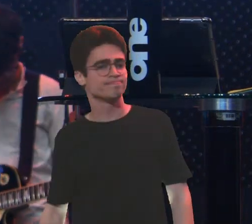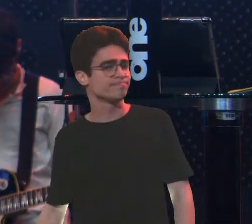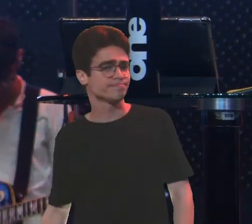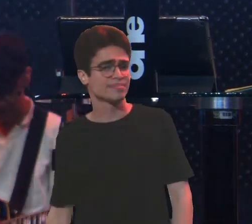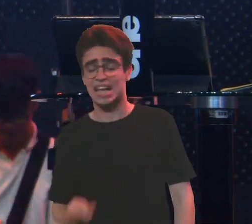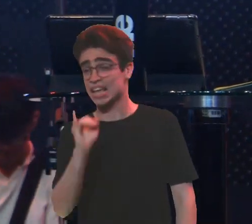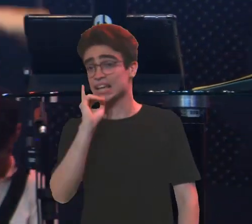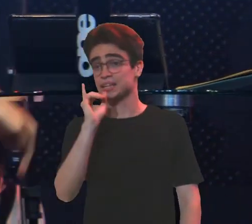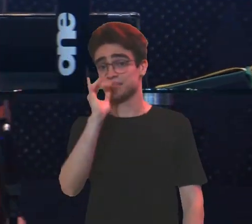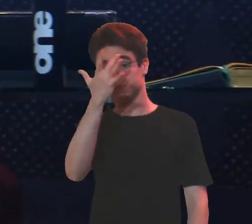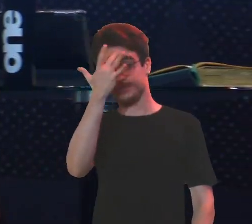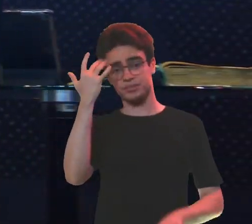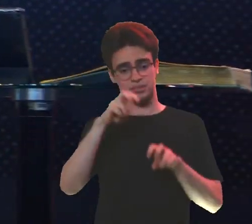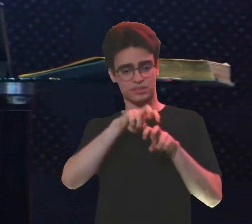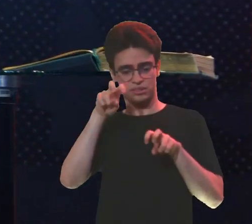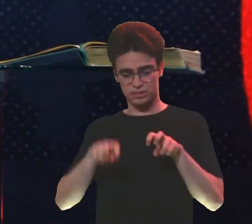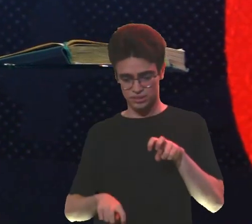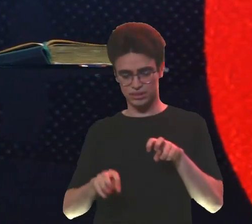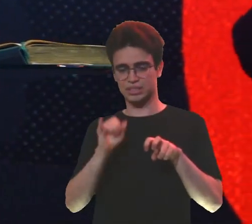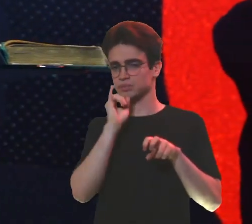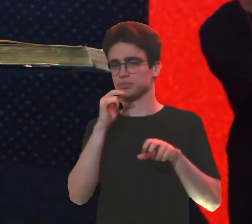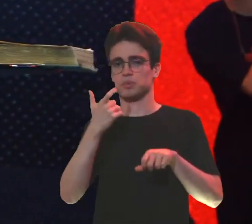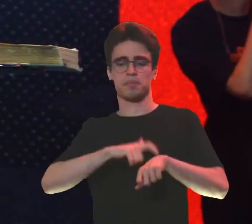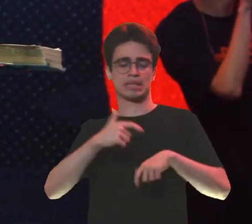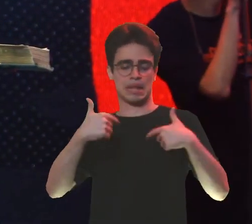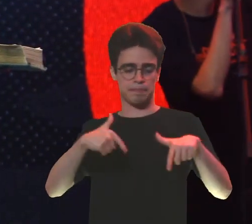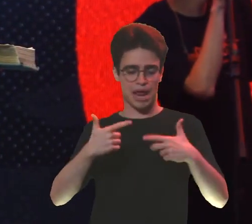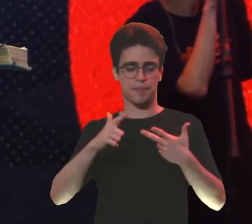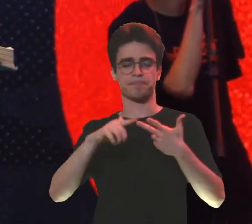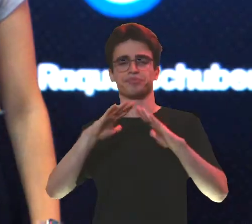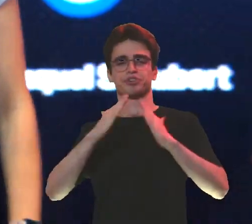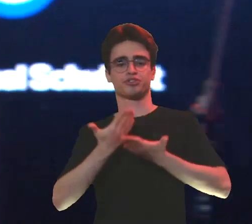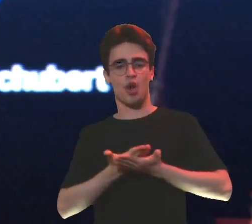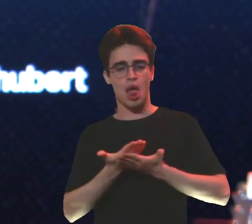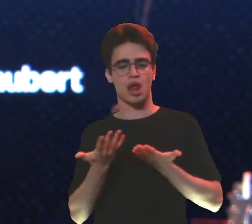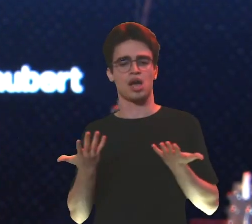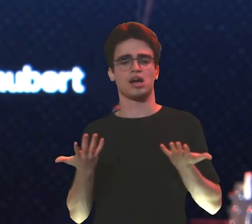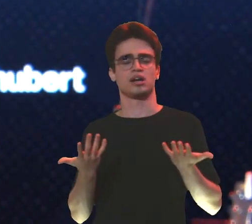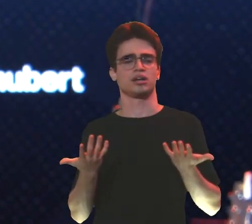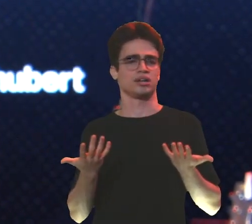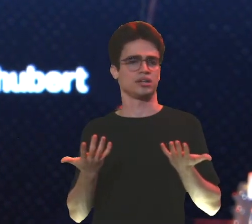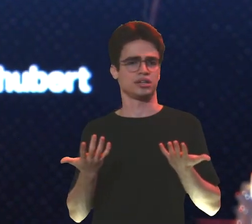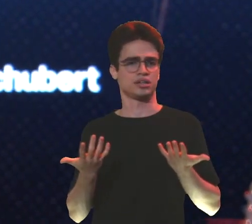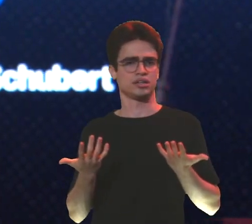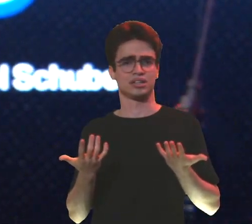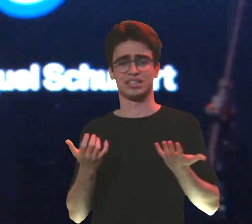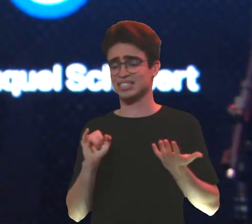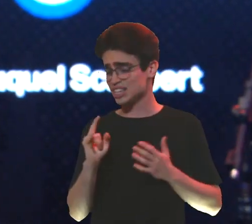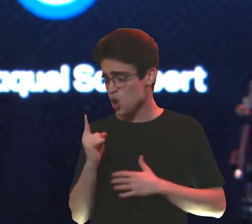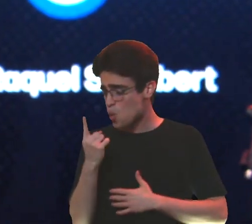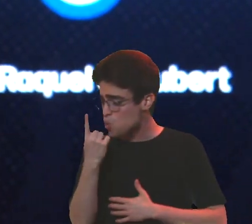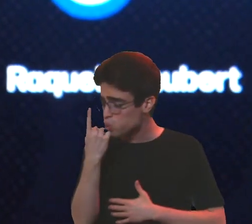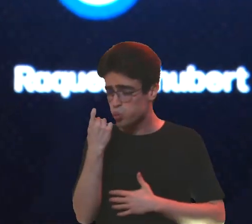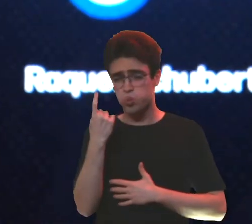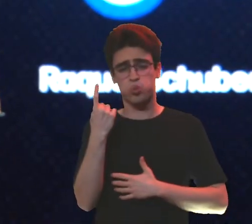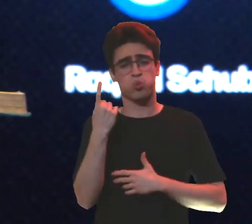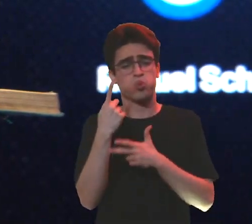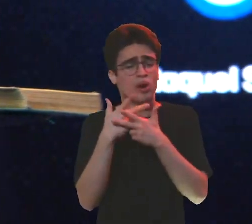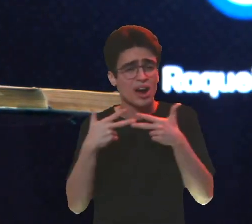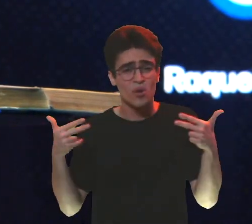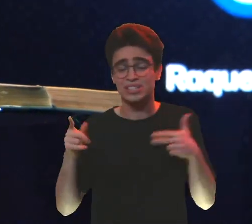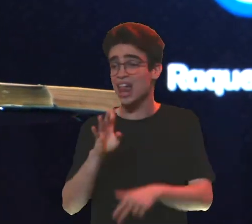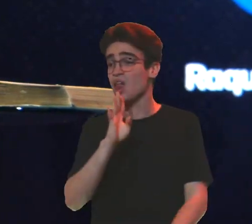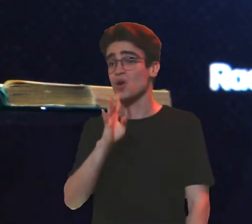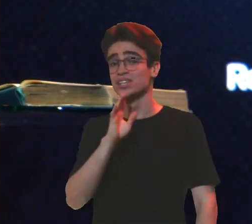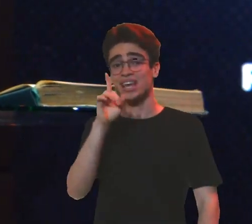coisa que a pessoa que senta do teu lado, no teu trabalho, na tua escola, se a única coisa que ela conhecer de Jesus